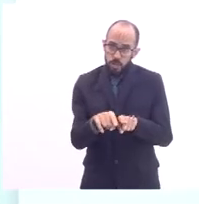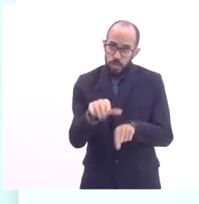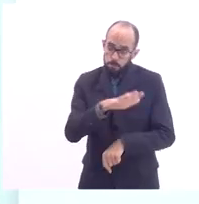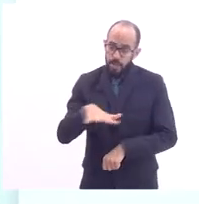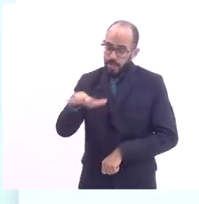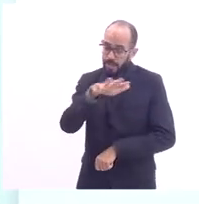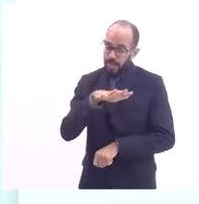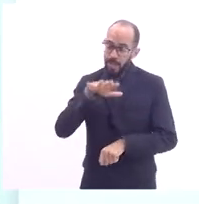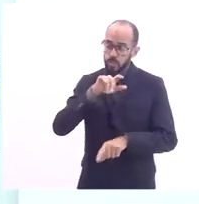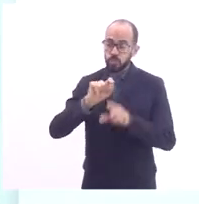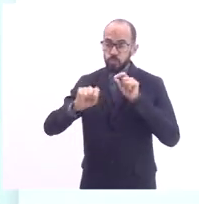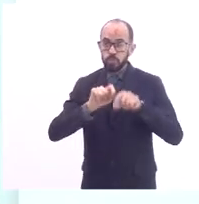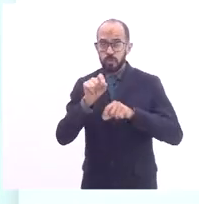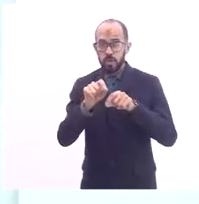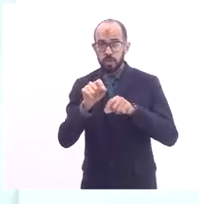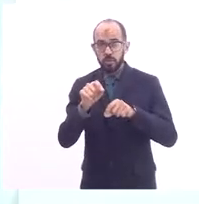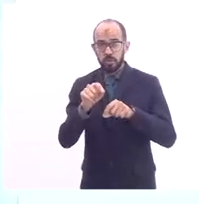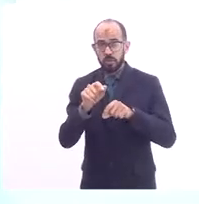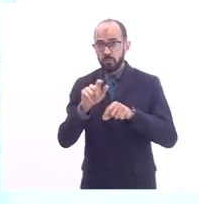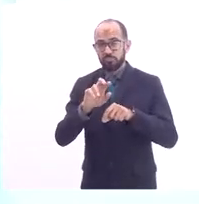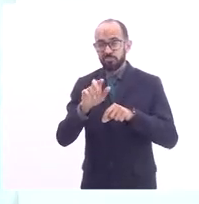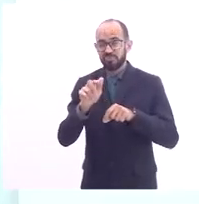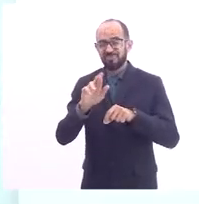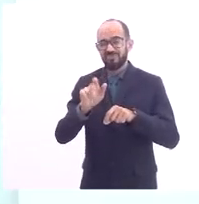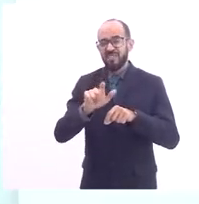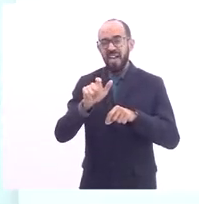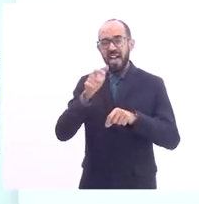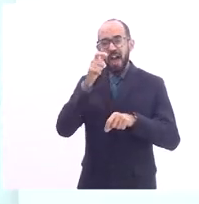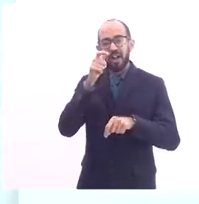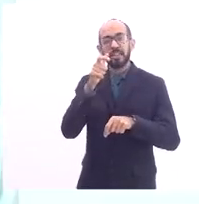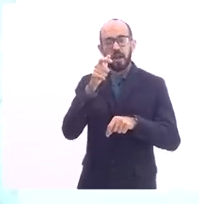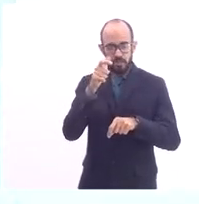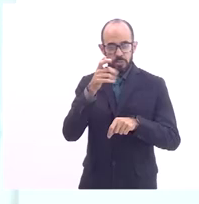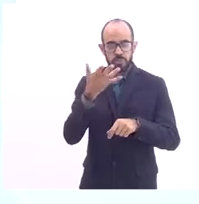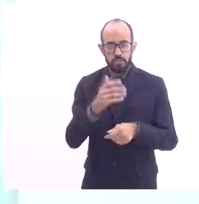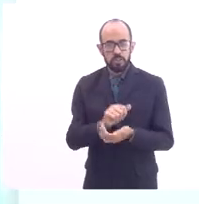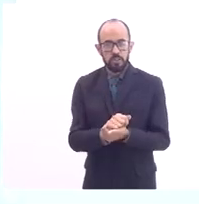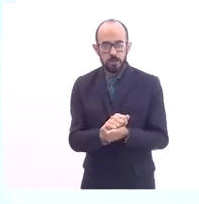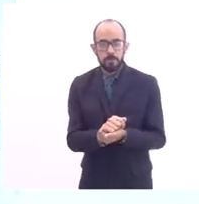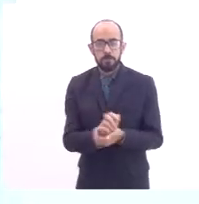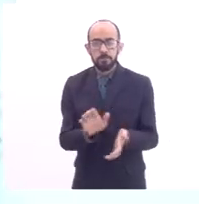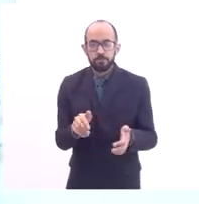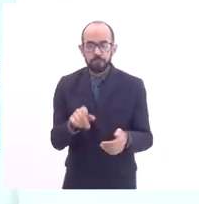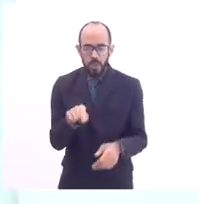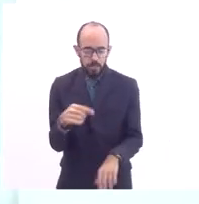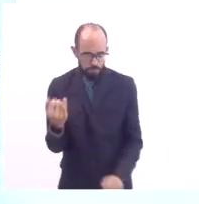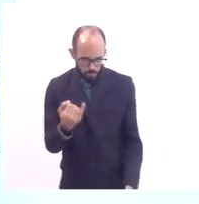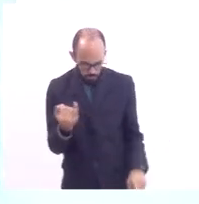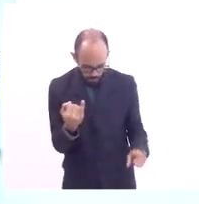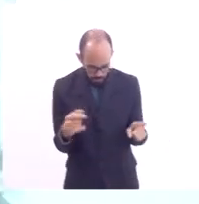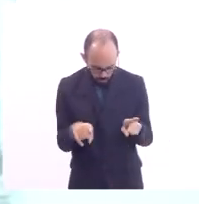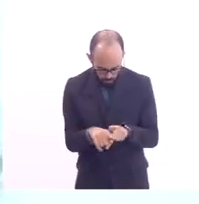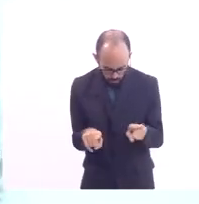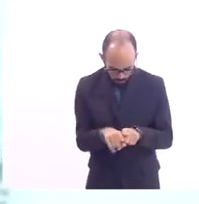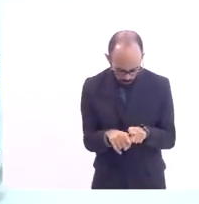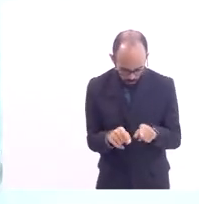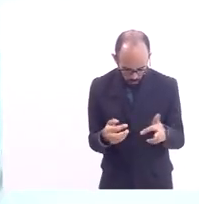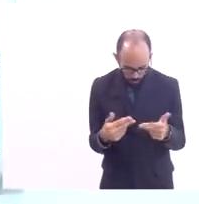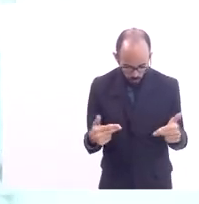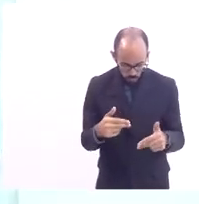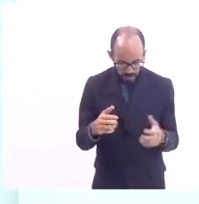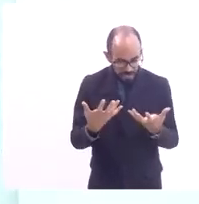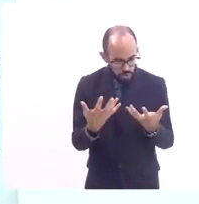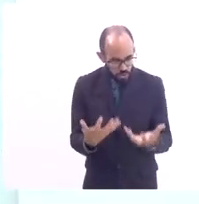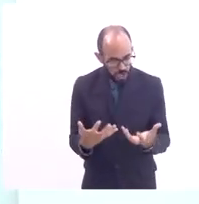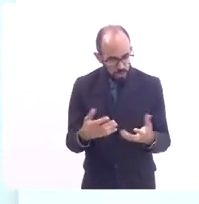considerados tão nobres. É importante também, e há uma coisa muito antipática que aconteceu